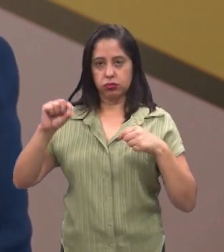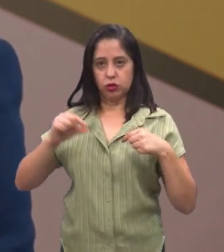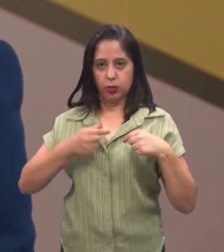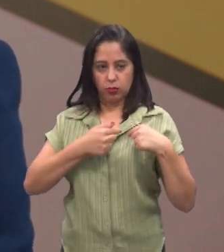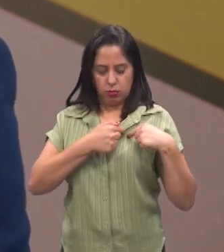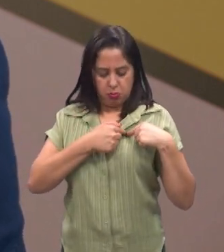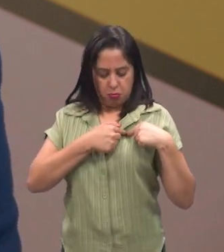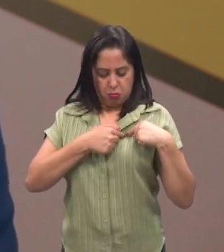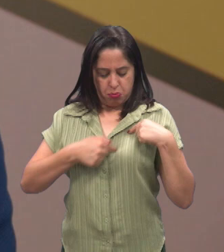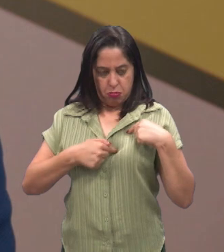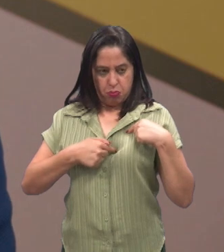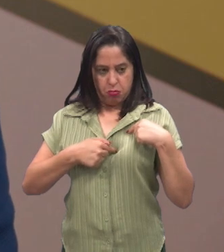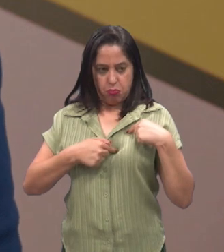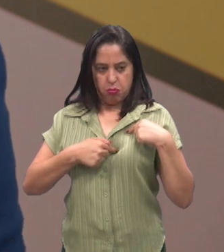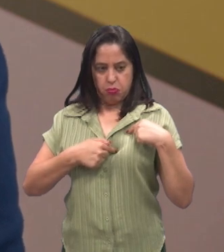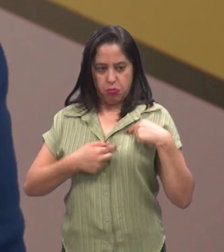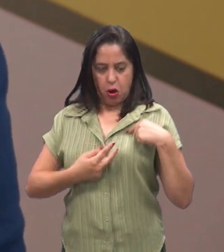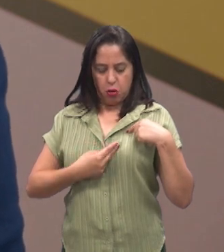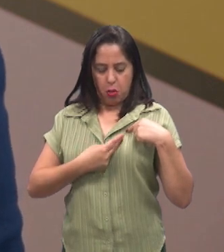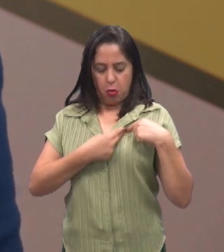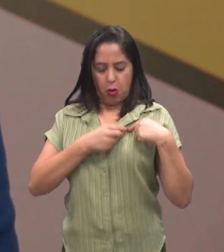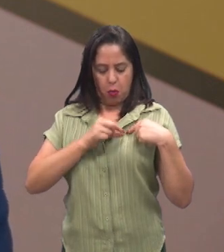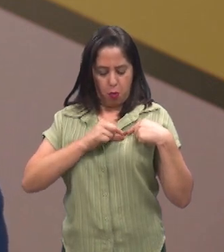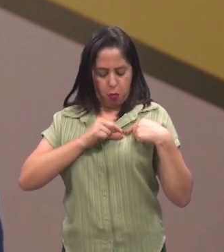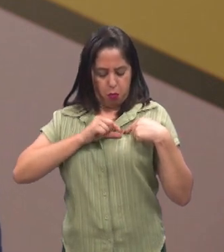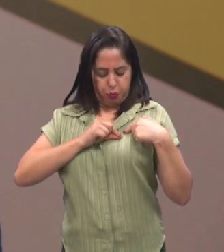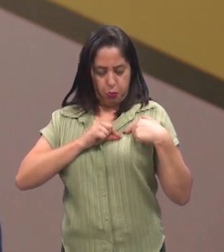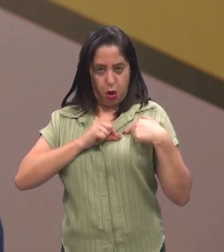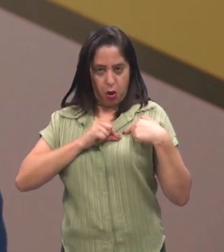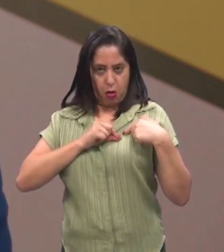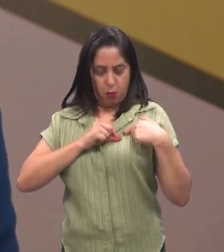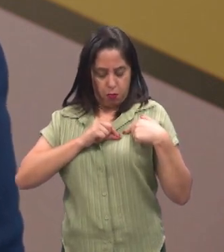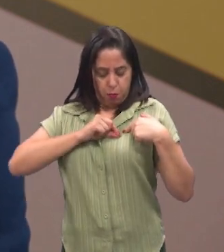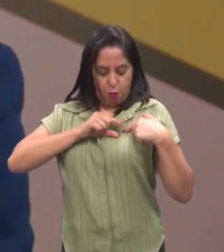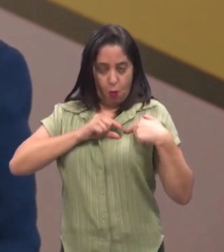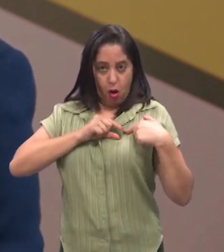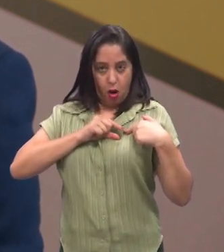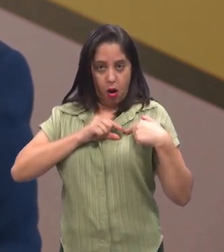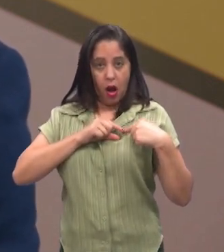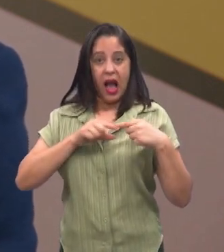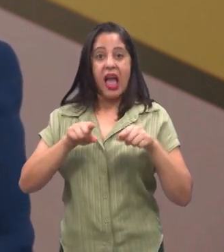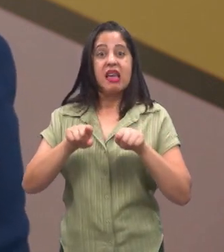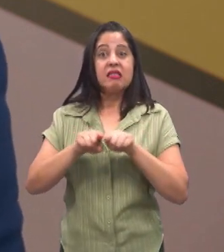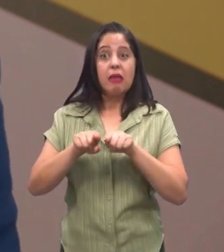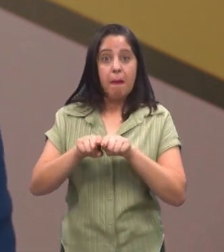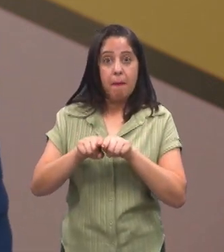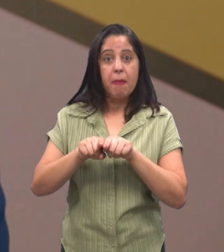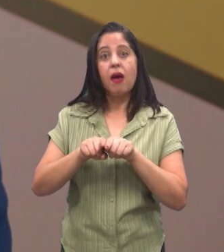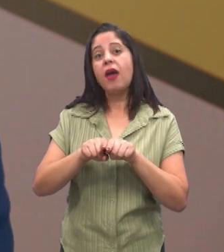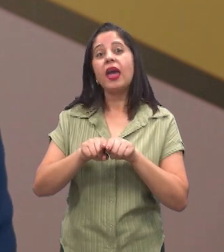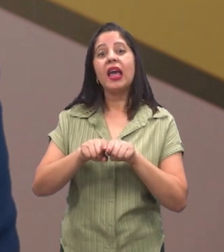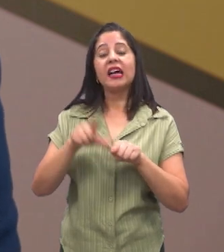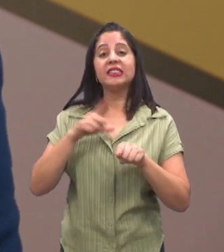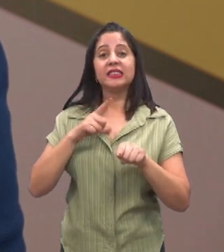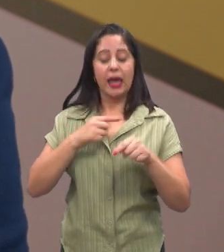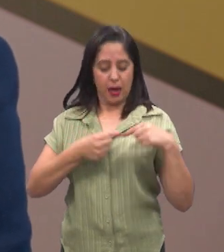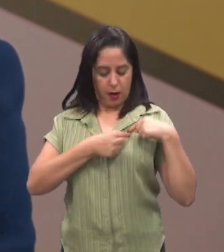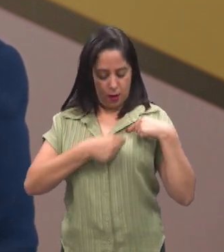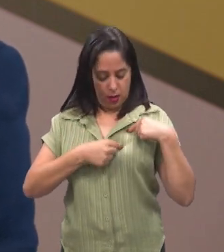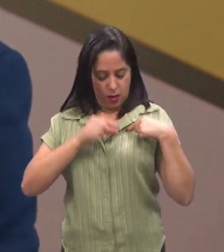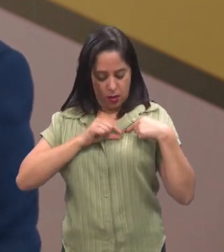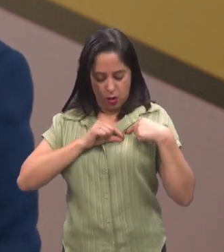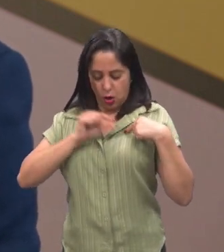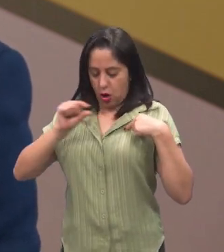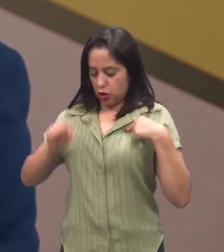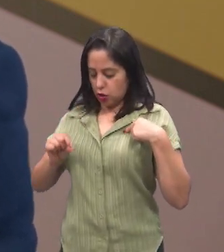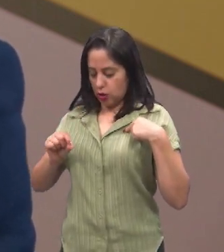abrir o peito. Atualmente a gente faz muitos procedimentos de troca de válvula aórtica sem ter que abrir o peito. E tratamentos de arritmias que até